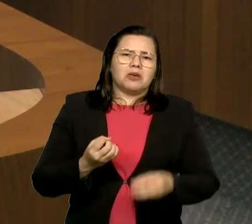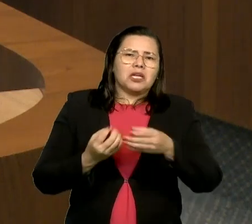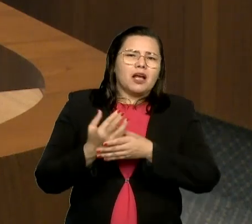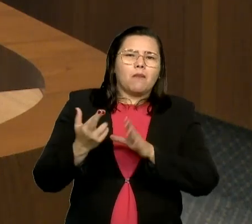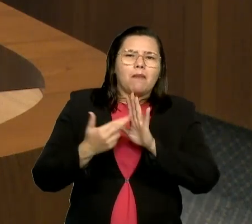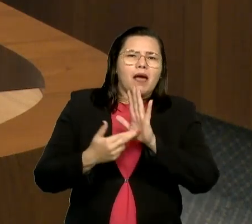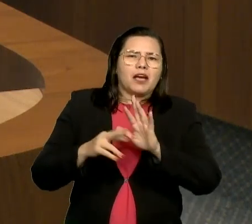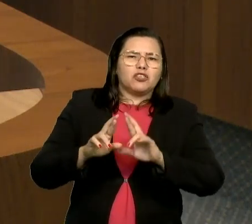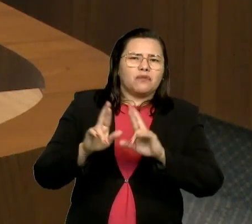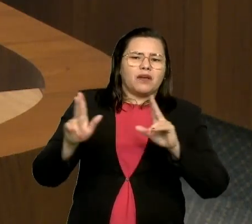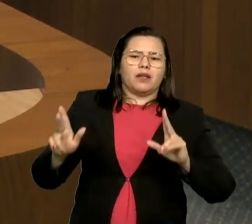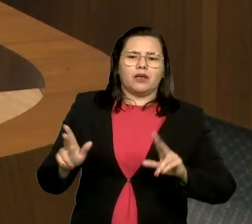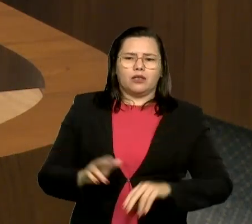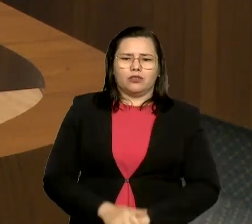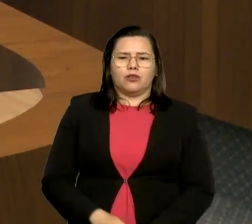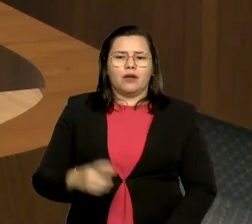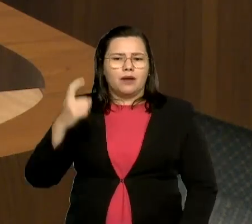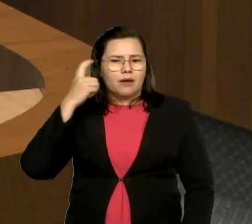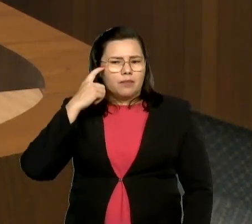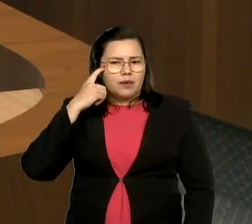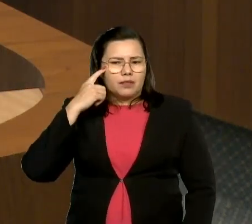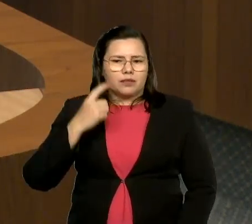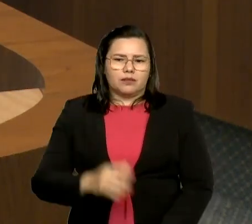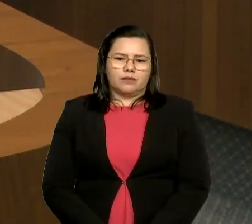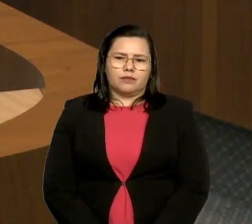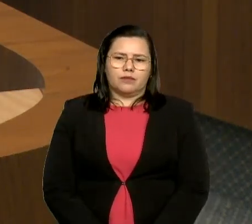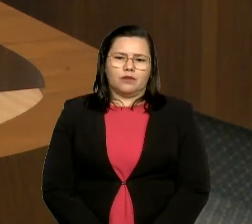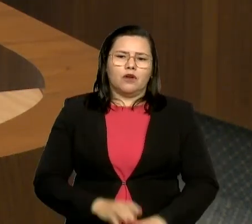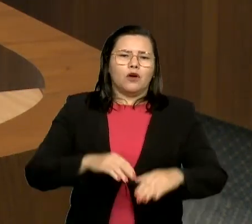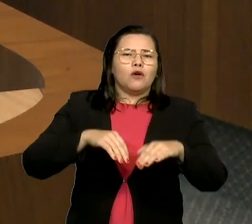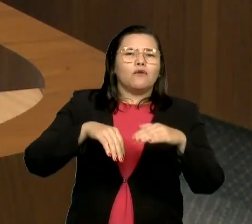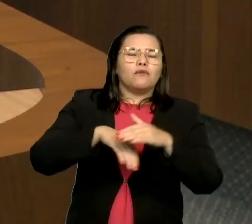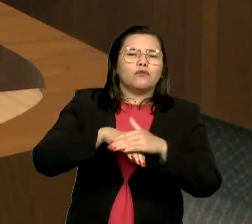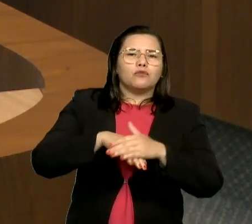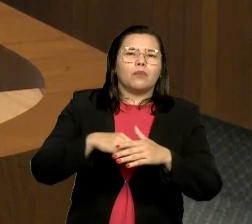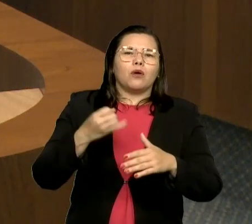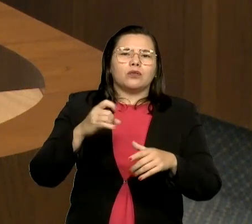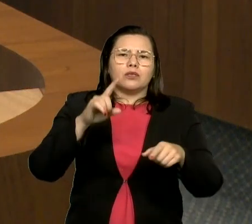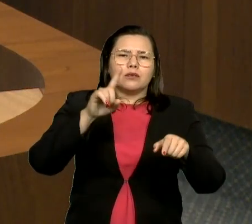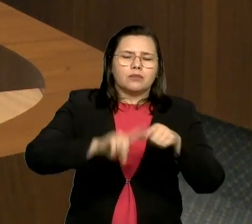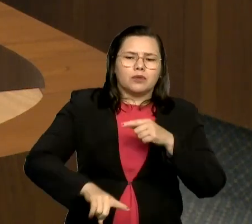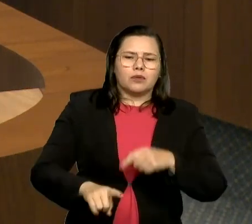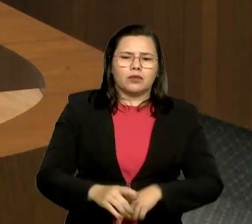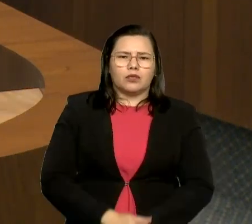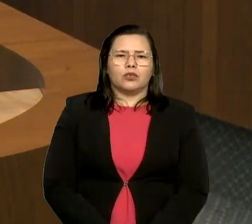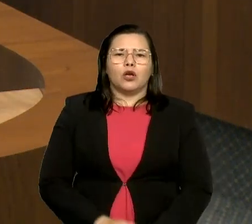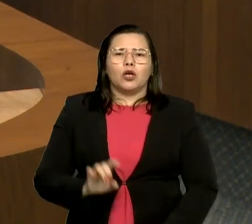diferente. Imagina se o futebol tivesse impedimento só para um dos dois lados. Como